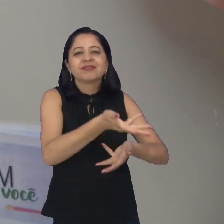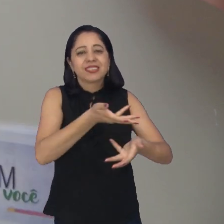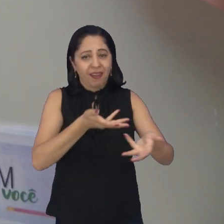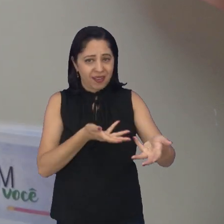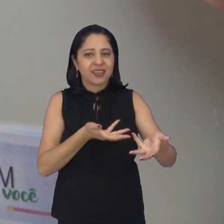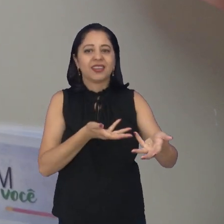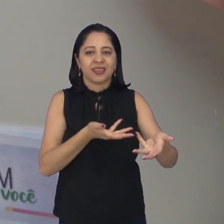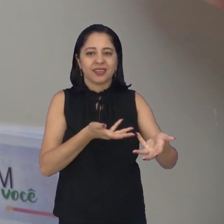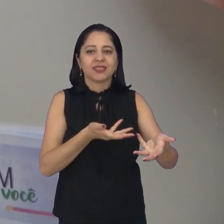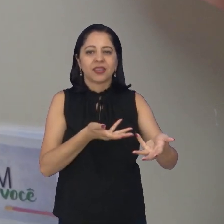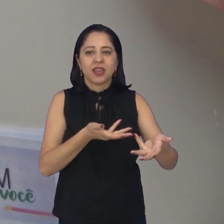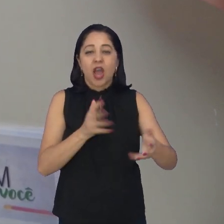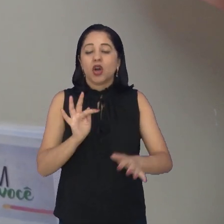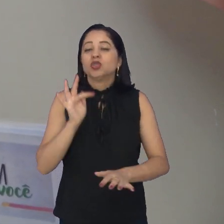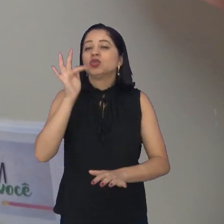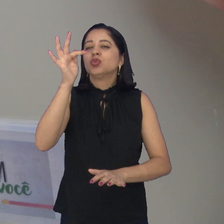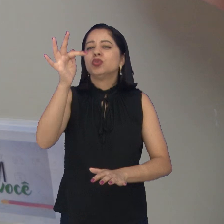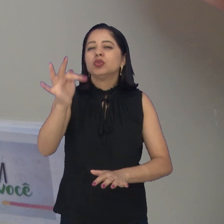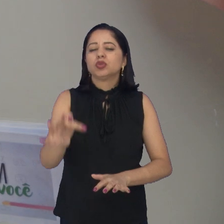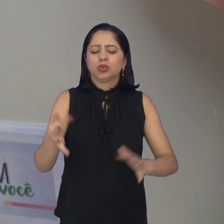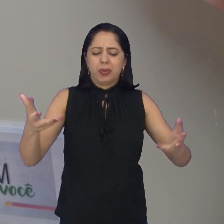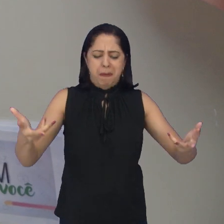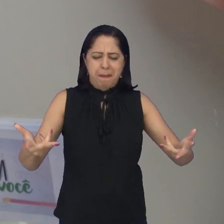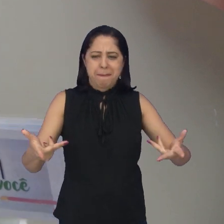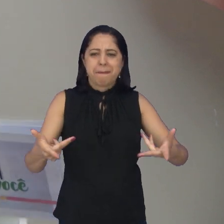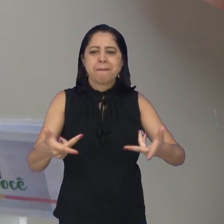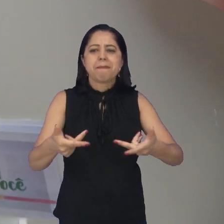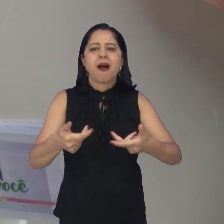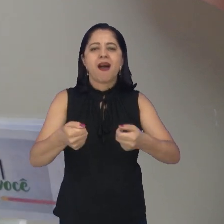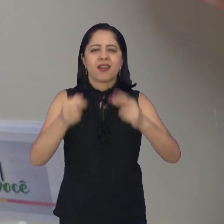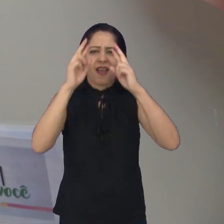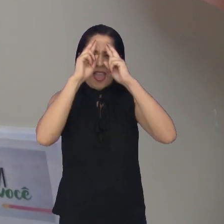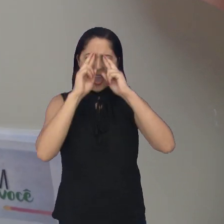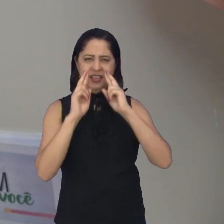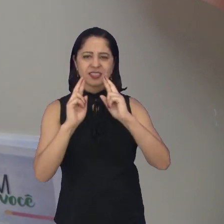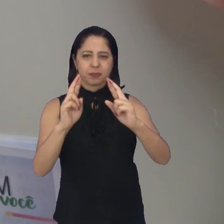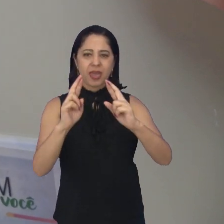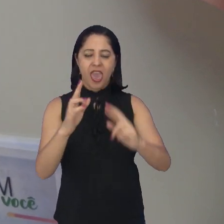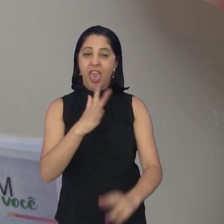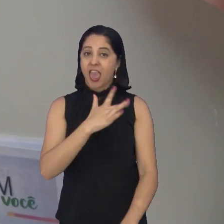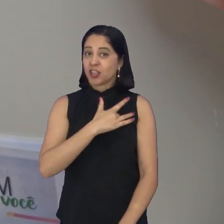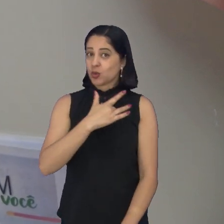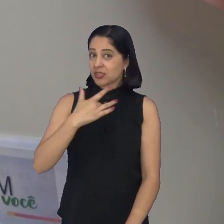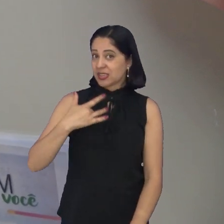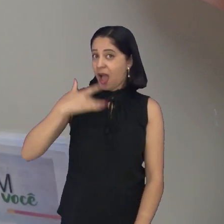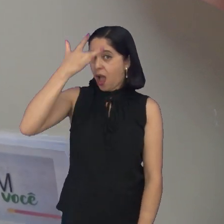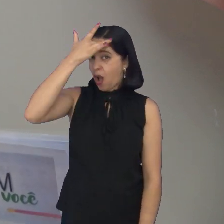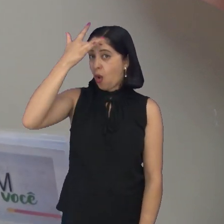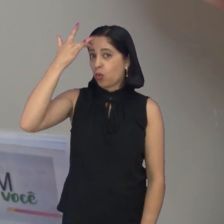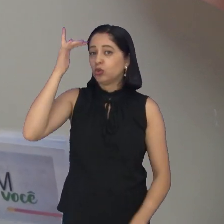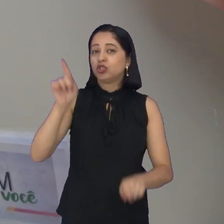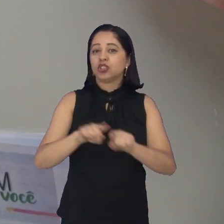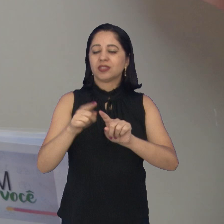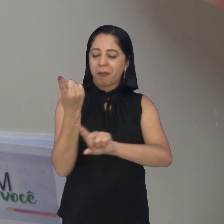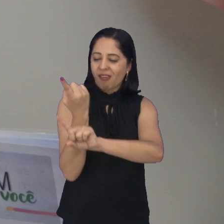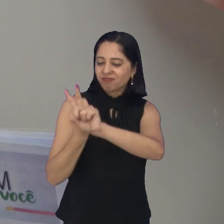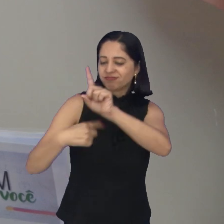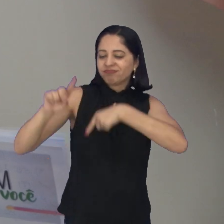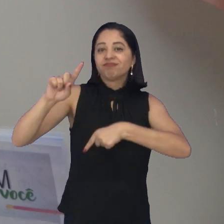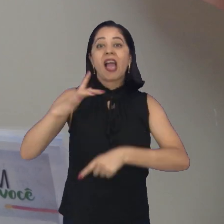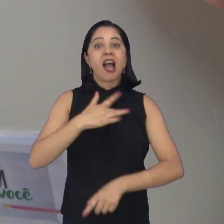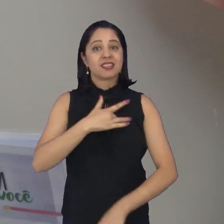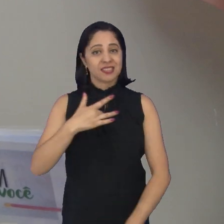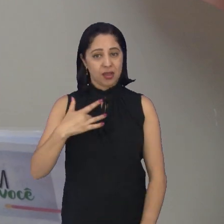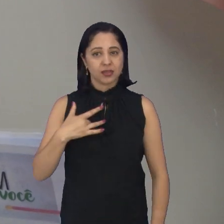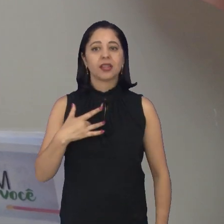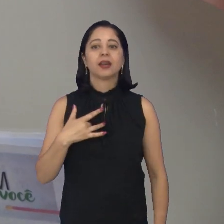responsáveis, podemos colher frutos maravilhosos de respeito, saúde emocional e desenvolvimento